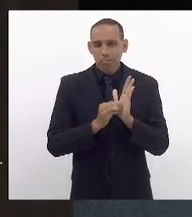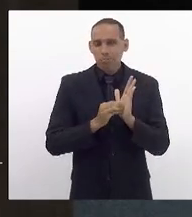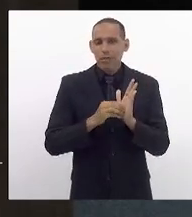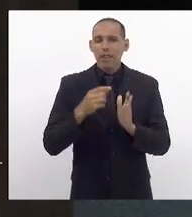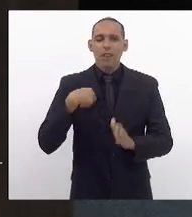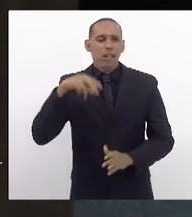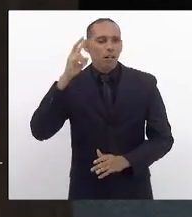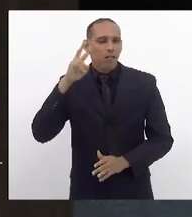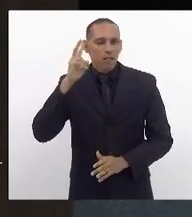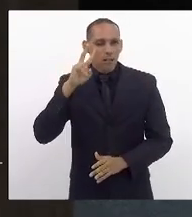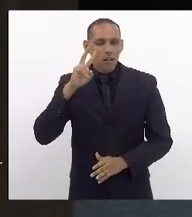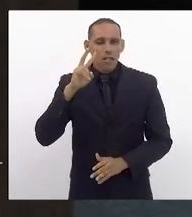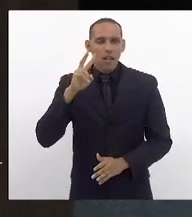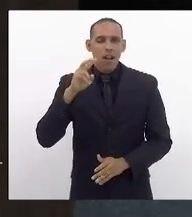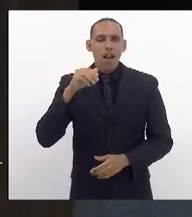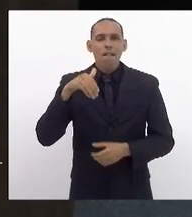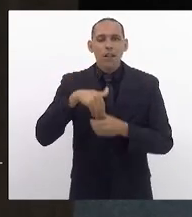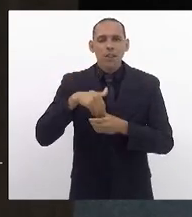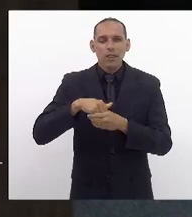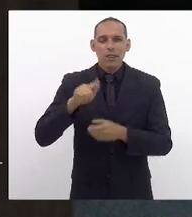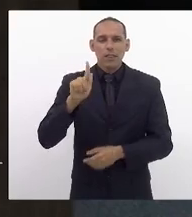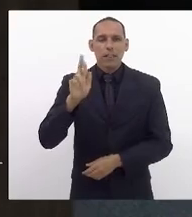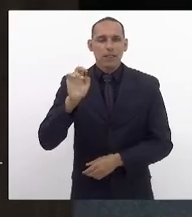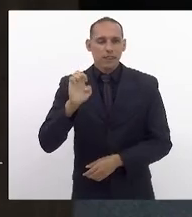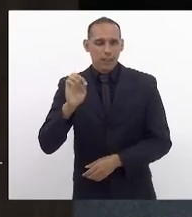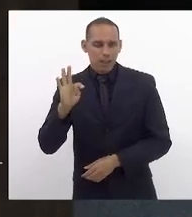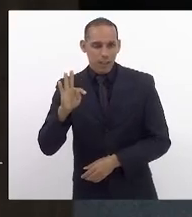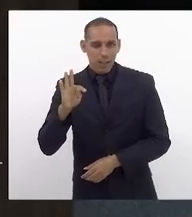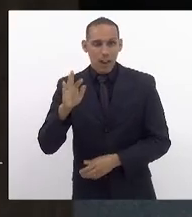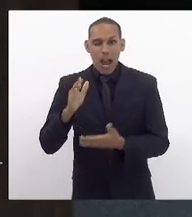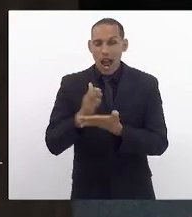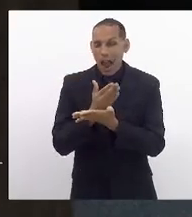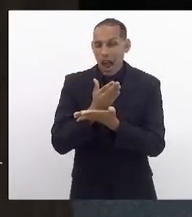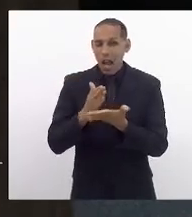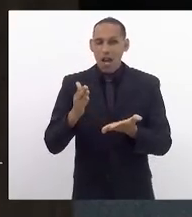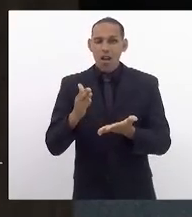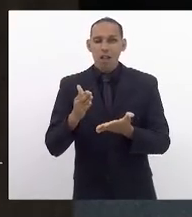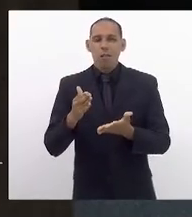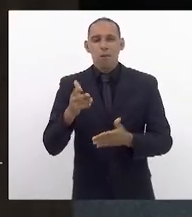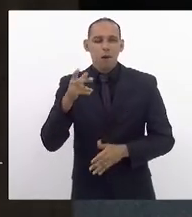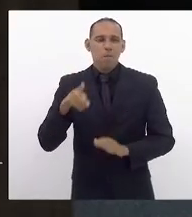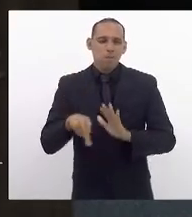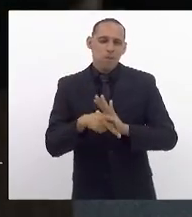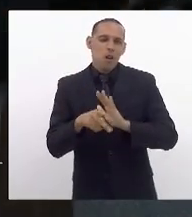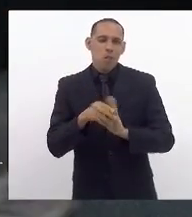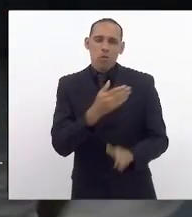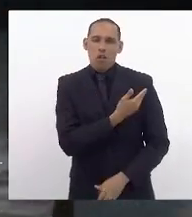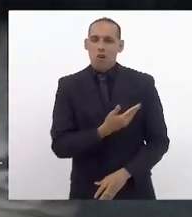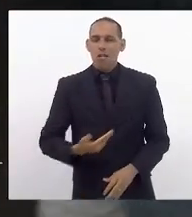da Gretchen e alguns membros do governo ficaram muito